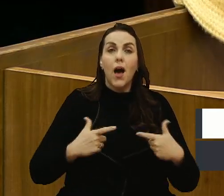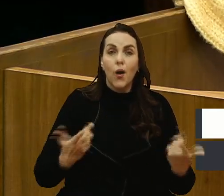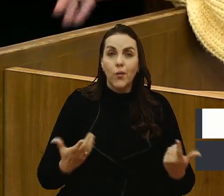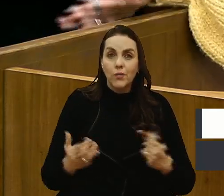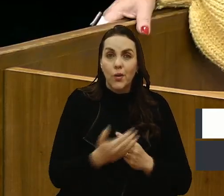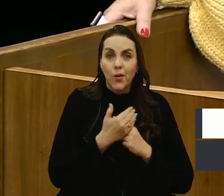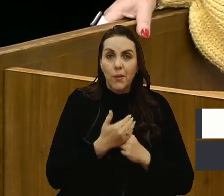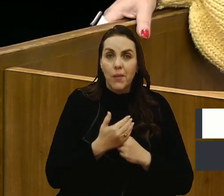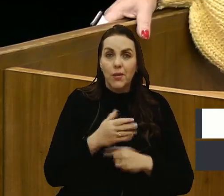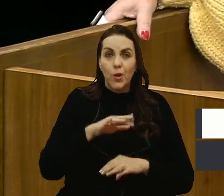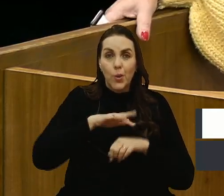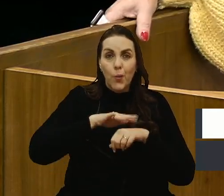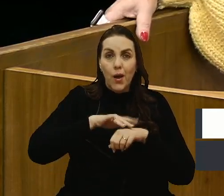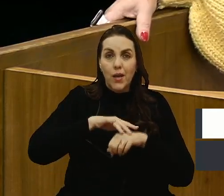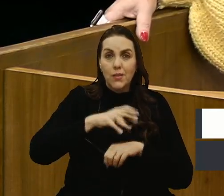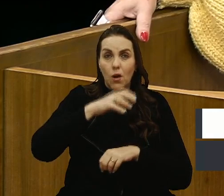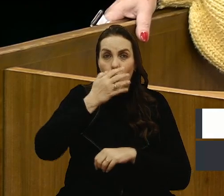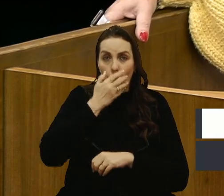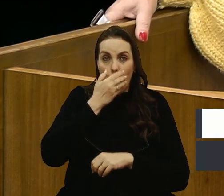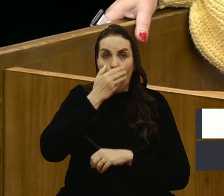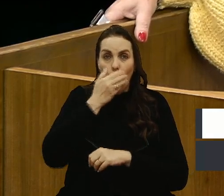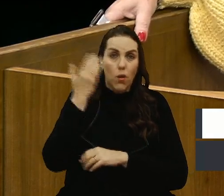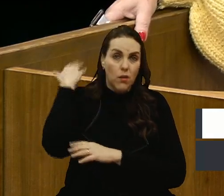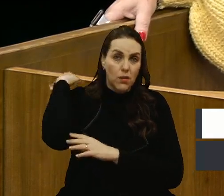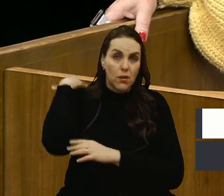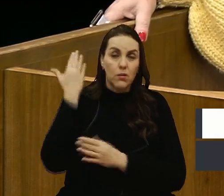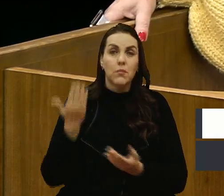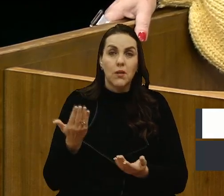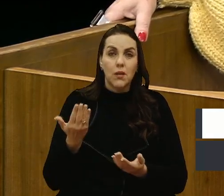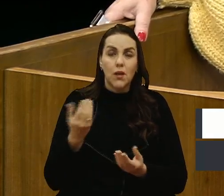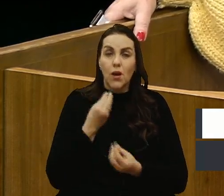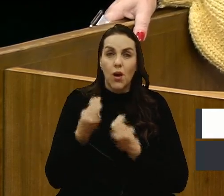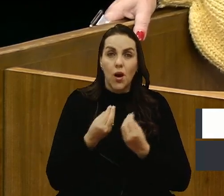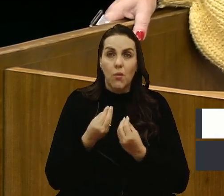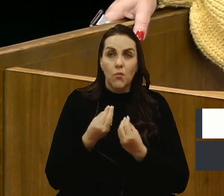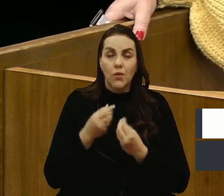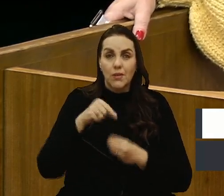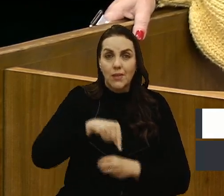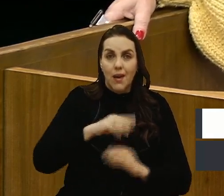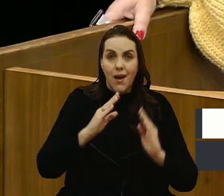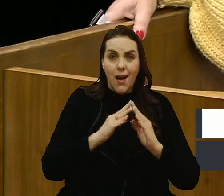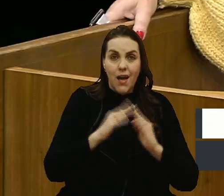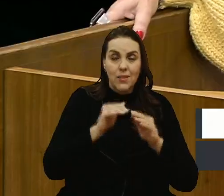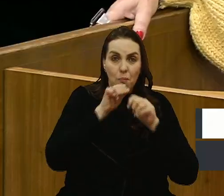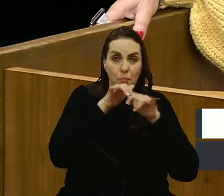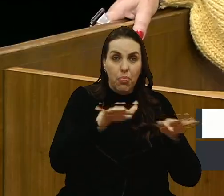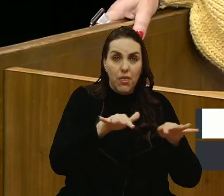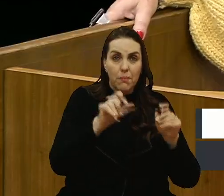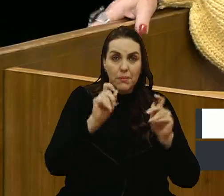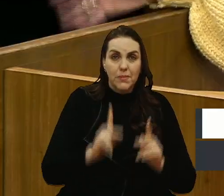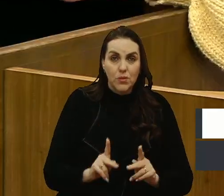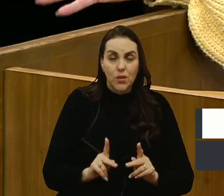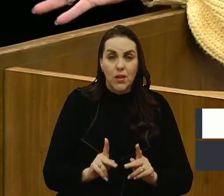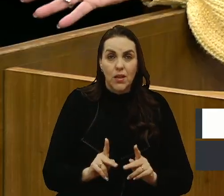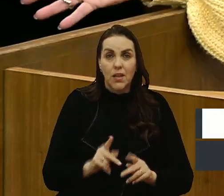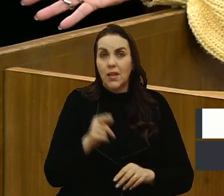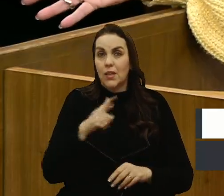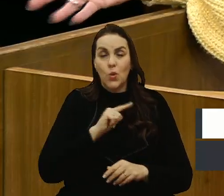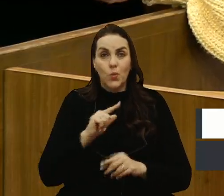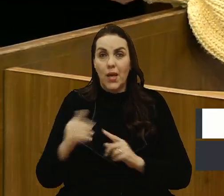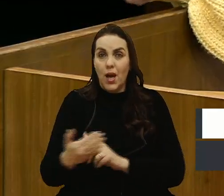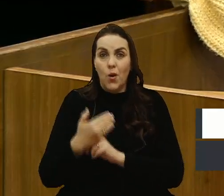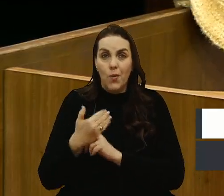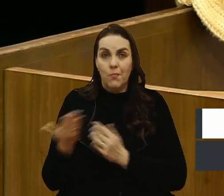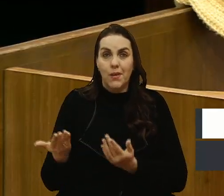uma pessoa de tuberculose. Porque se ele está numa casa, ele não pode transmitir para as outras pessoas. Não tem